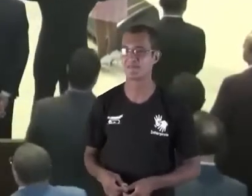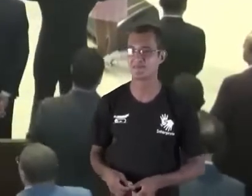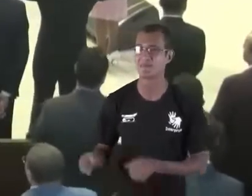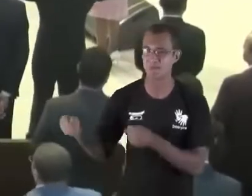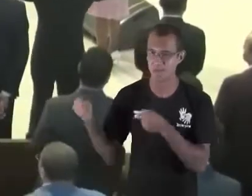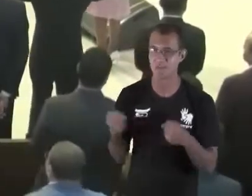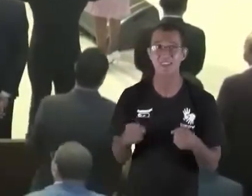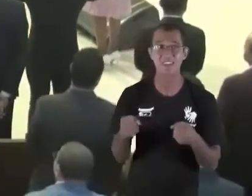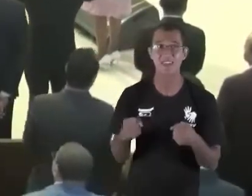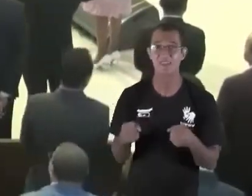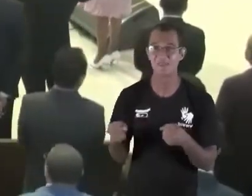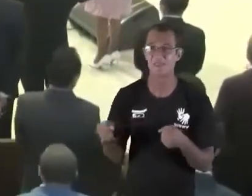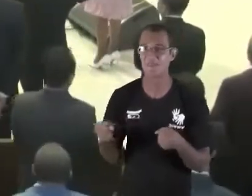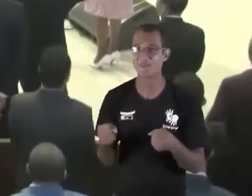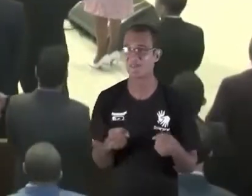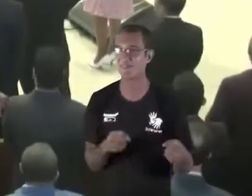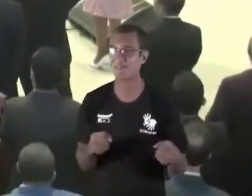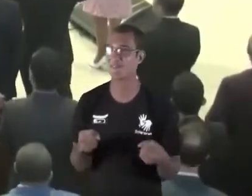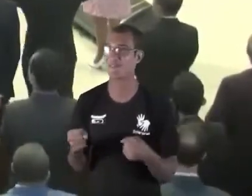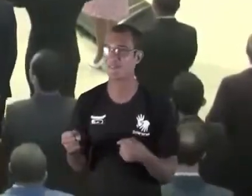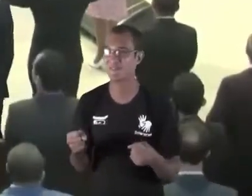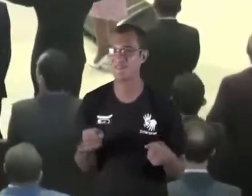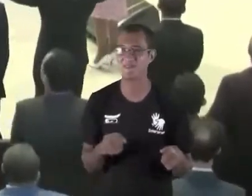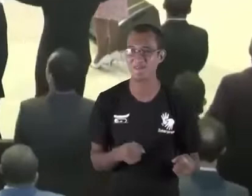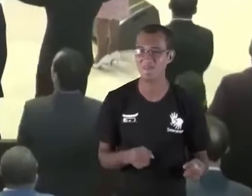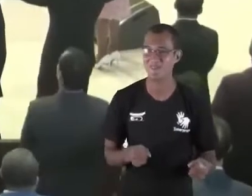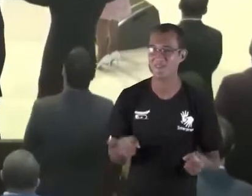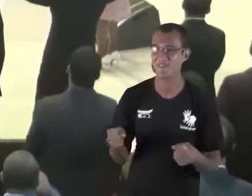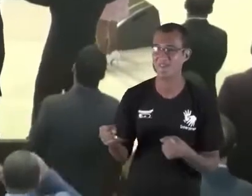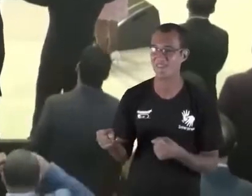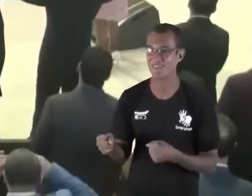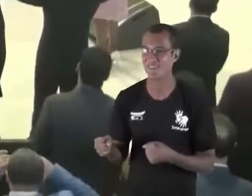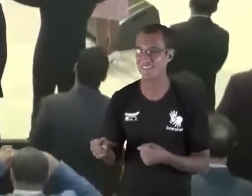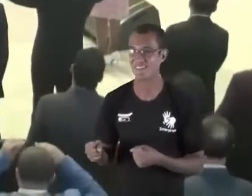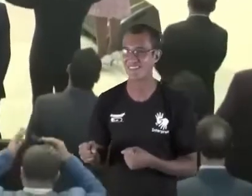Isso. A vigésima quinta chegou também.